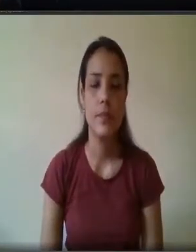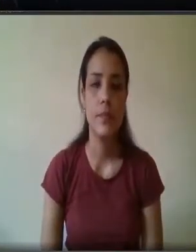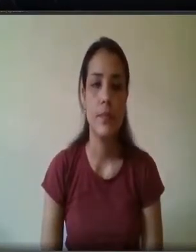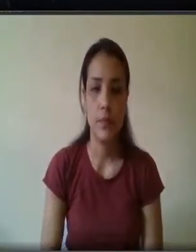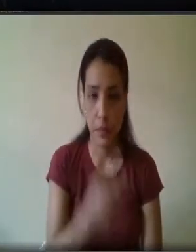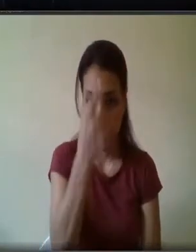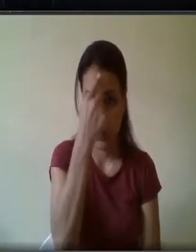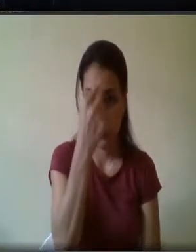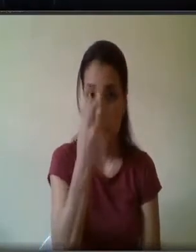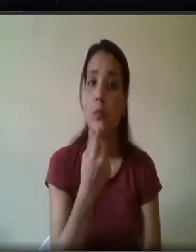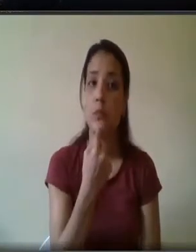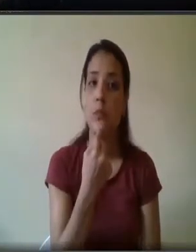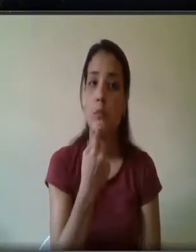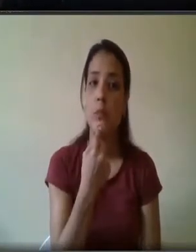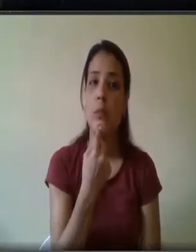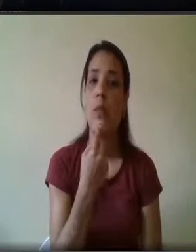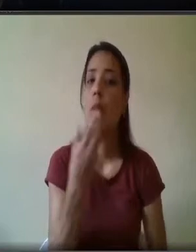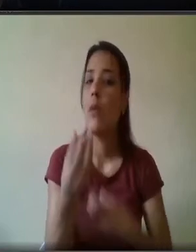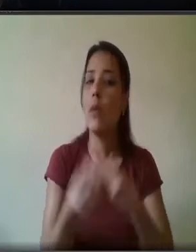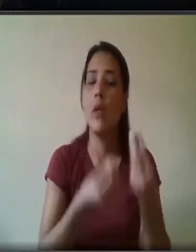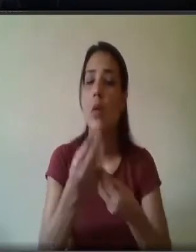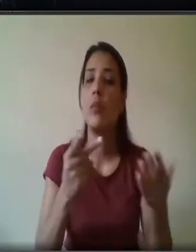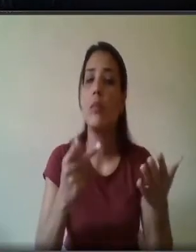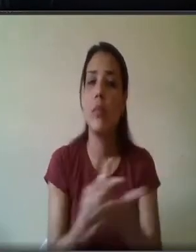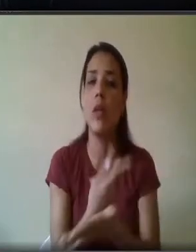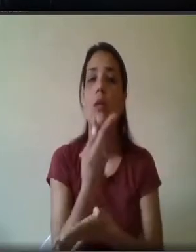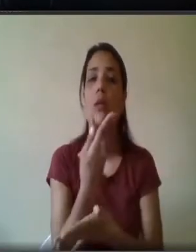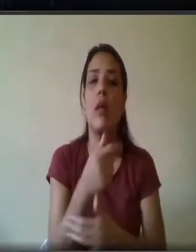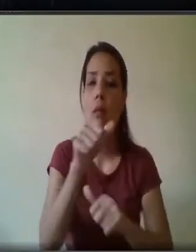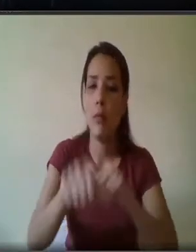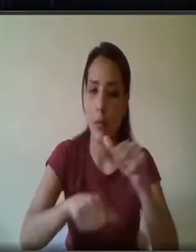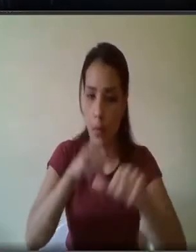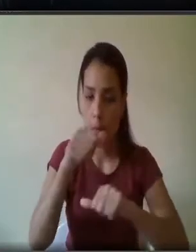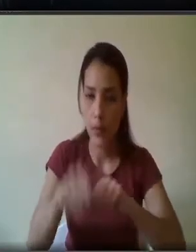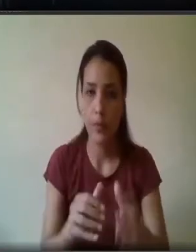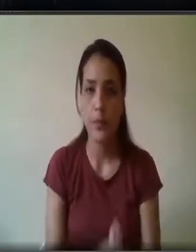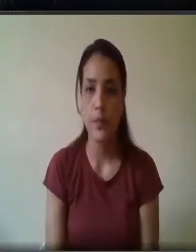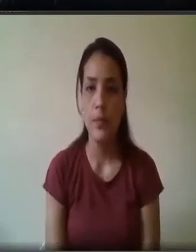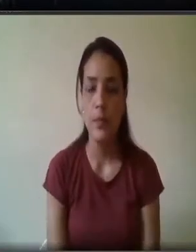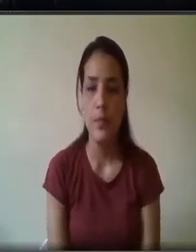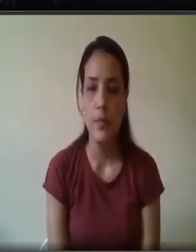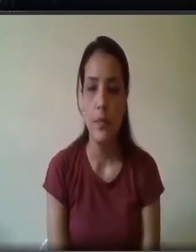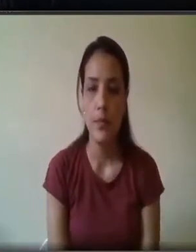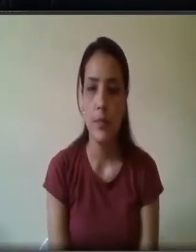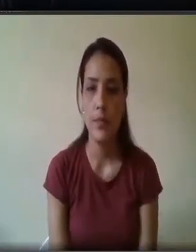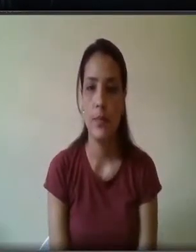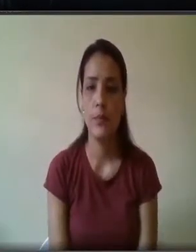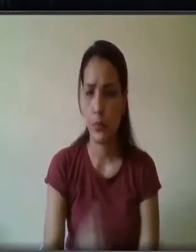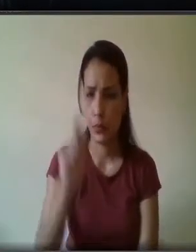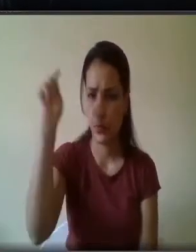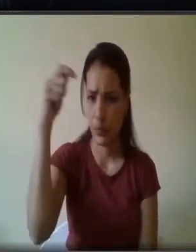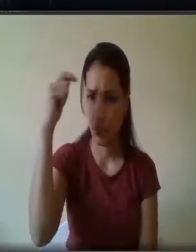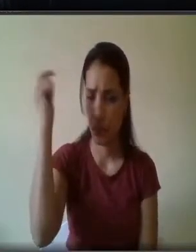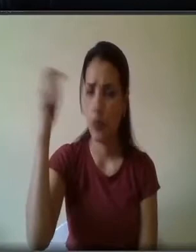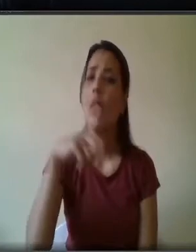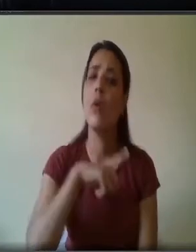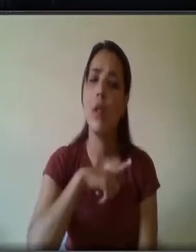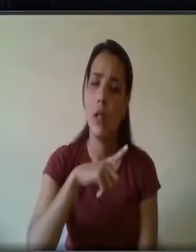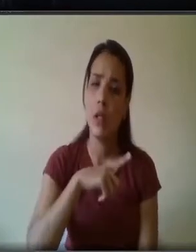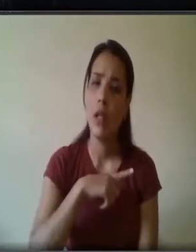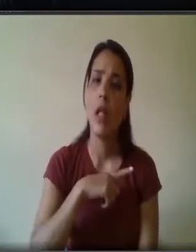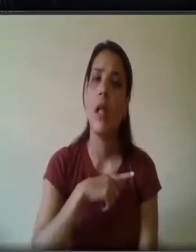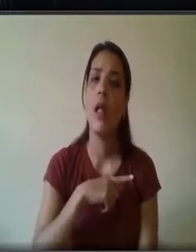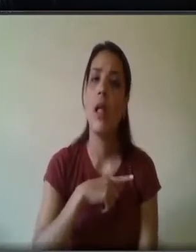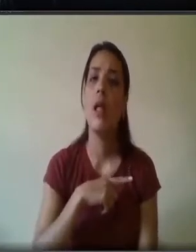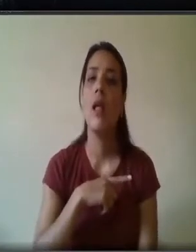falésia. Existe um lugar no Rio Grande do Sul, Torres, muito legal com as falésias. Mas você quer ver onde as falésias